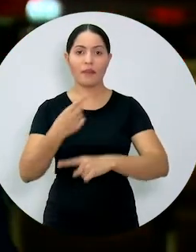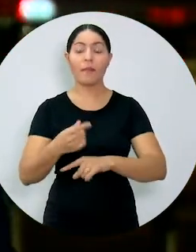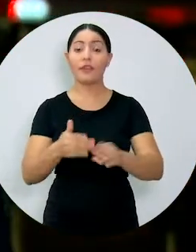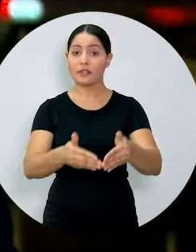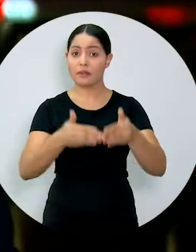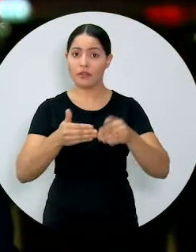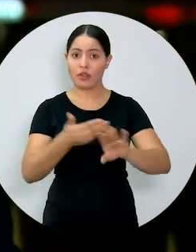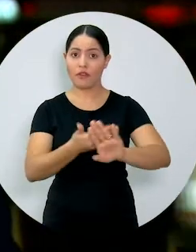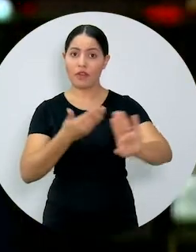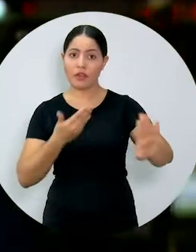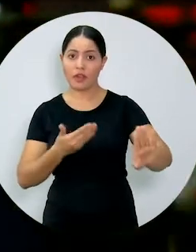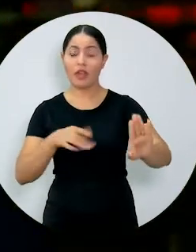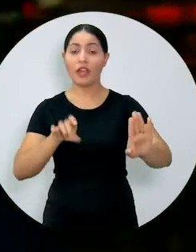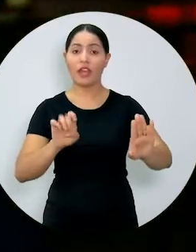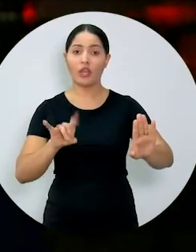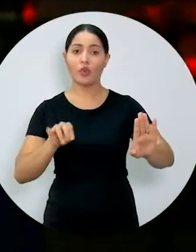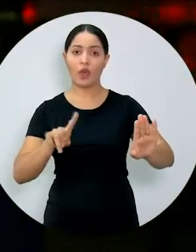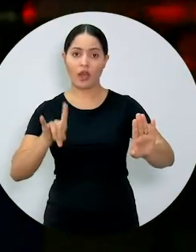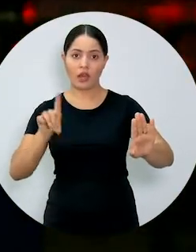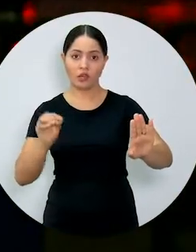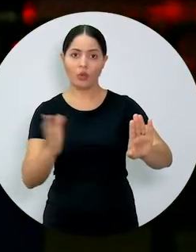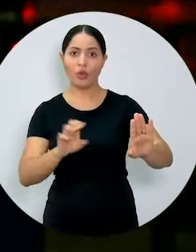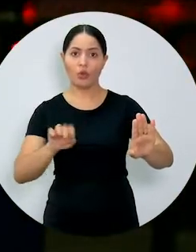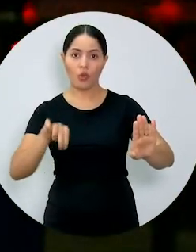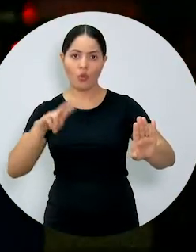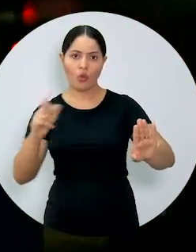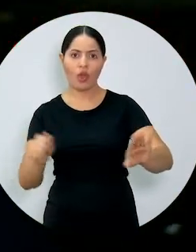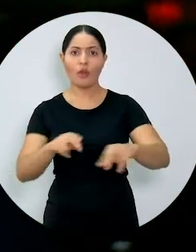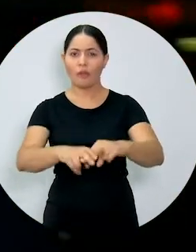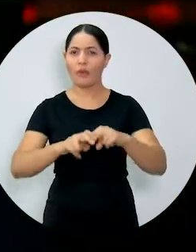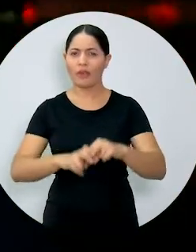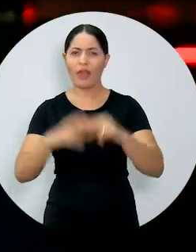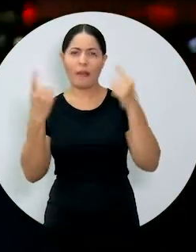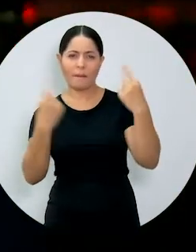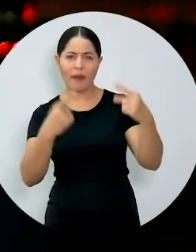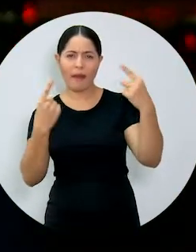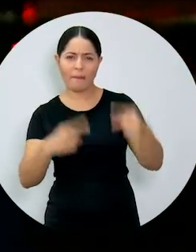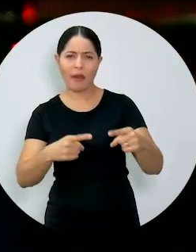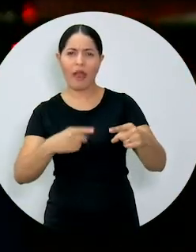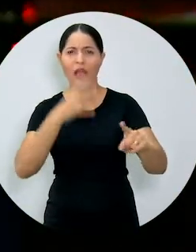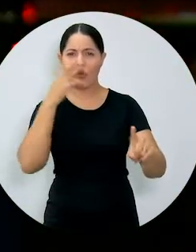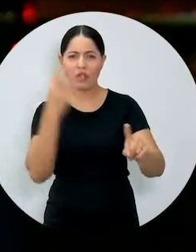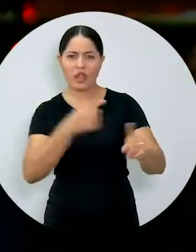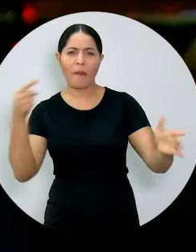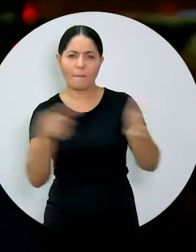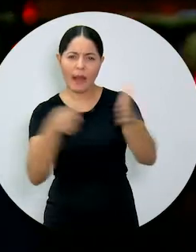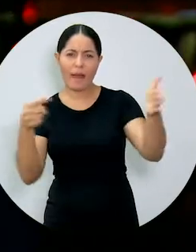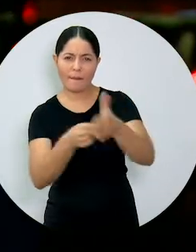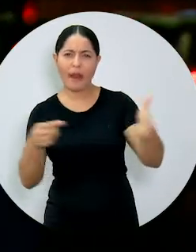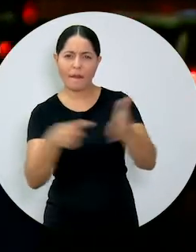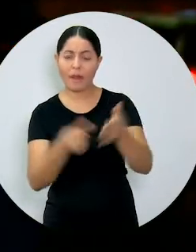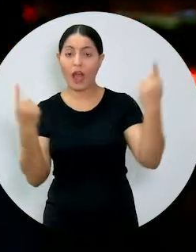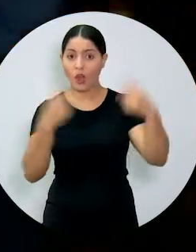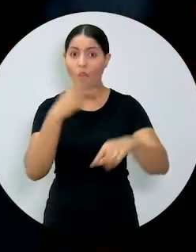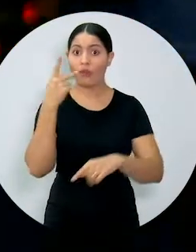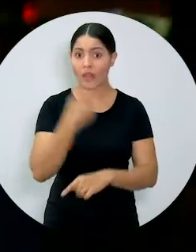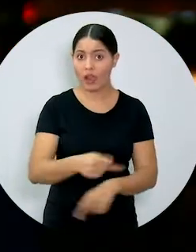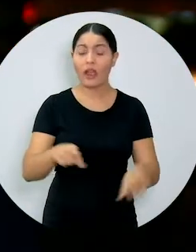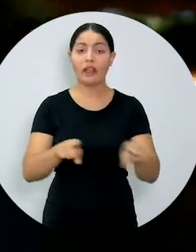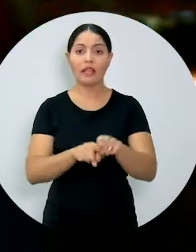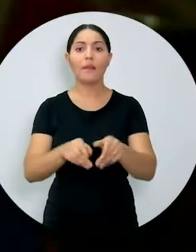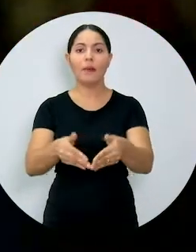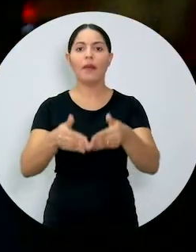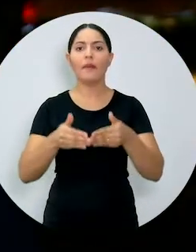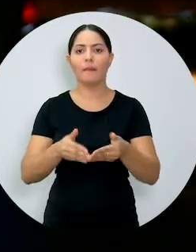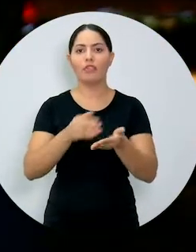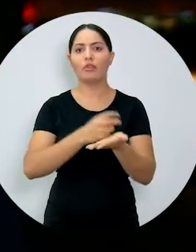da presidência da Câmara dos Deputados diante das inúmeras acusações contra o parlamentar e, além disso, protocolou o pedido de